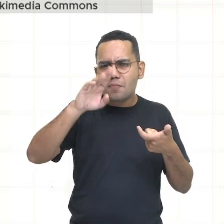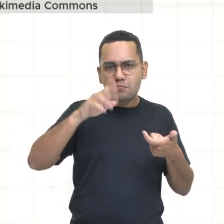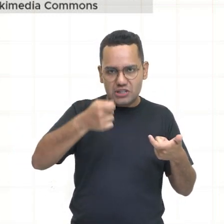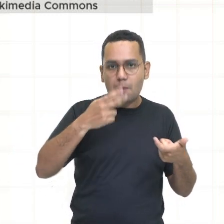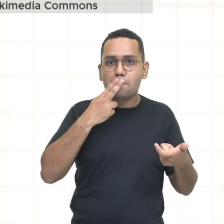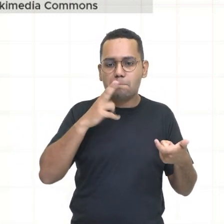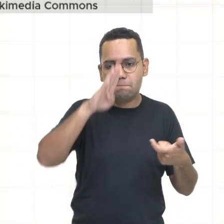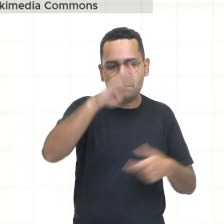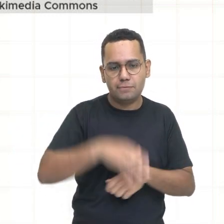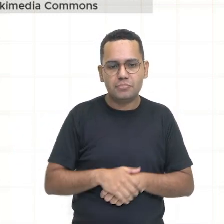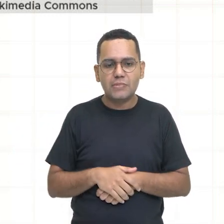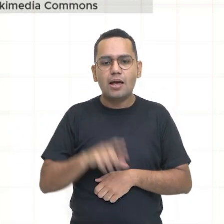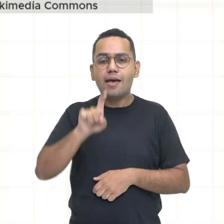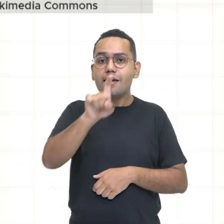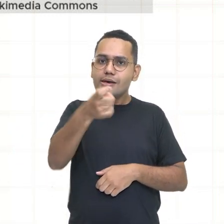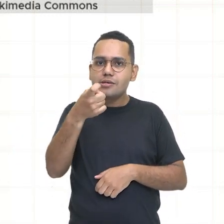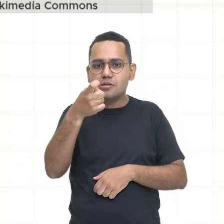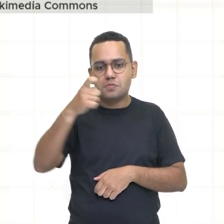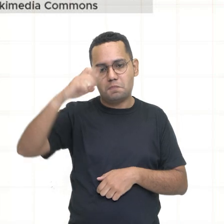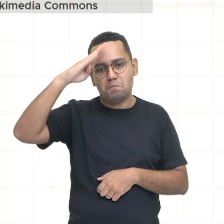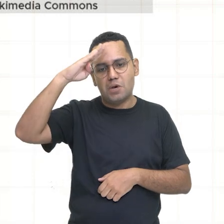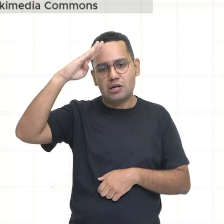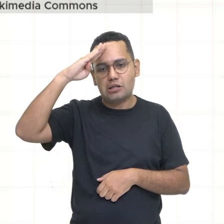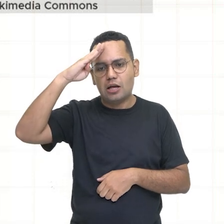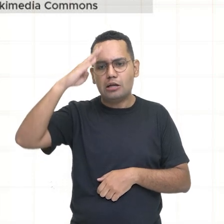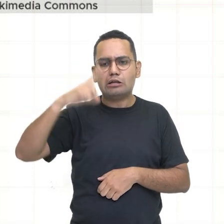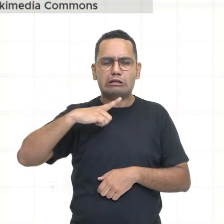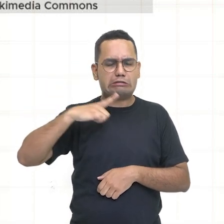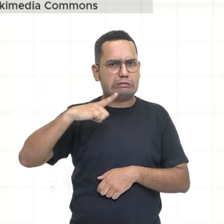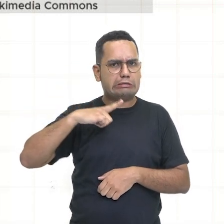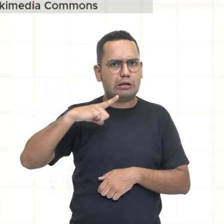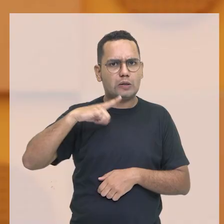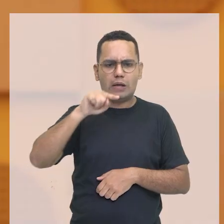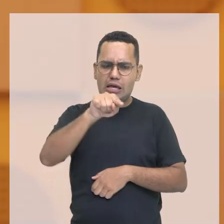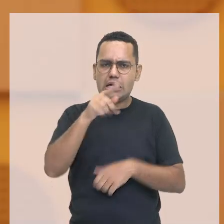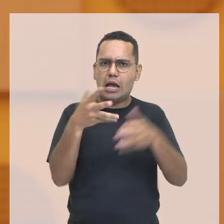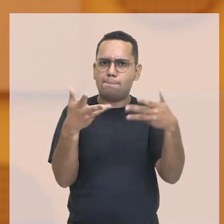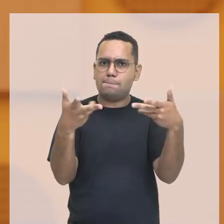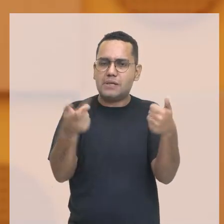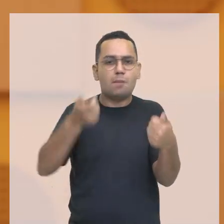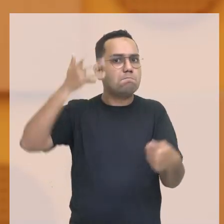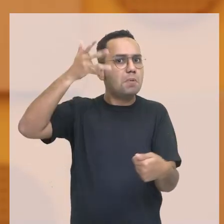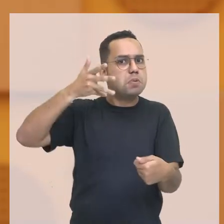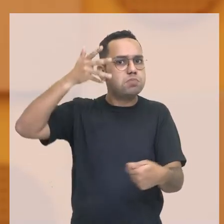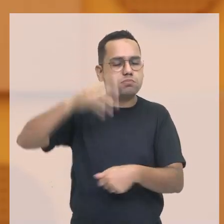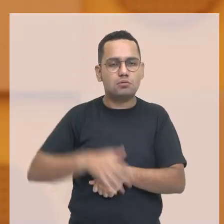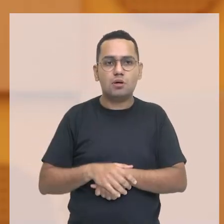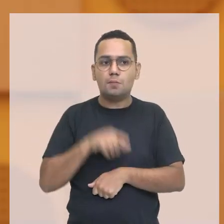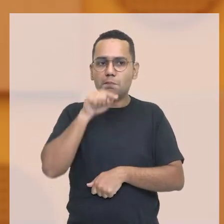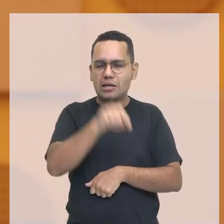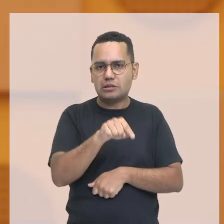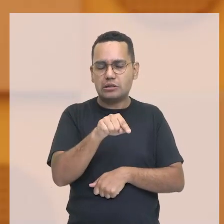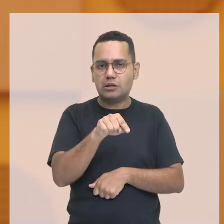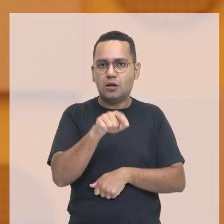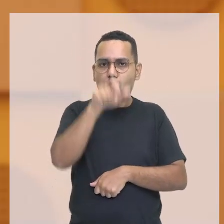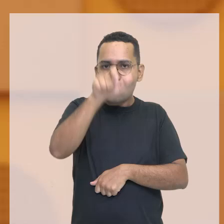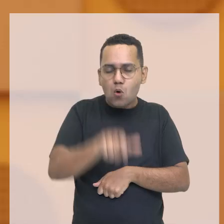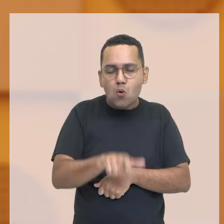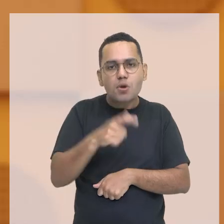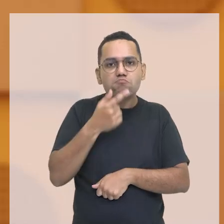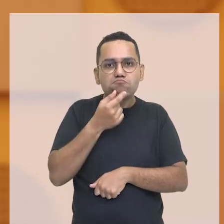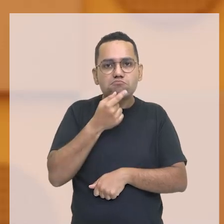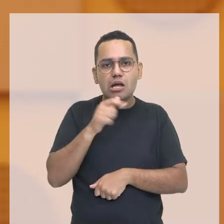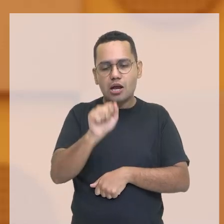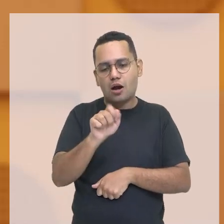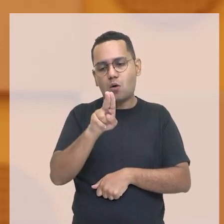não era alemão nato, certo? O Hitler ele era austríaco, mas ele combateu na Primeira Guerra ao lado dos